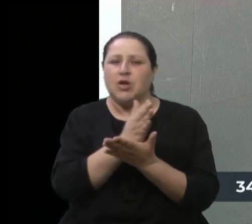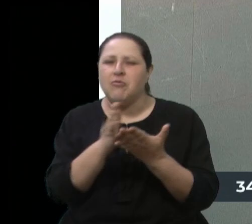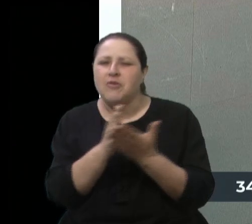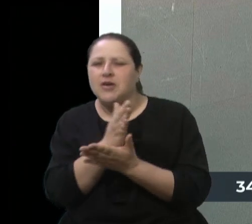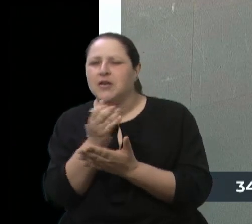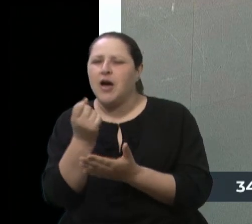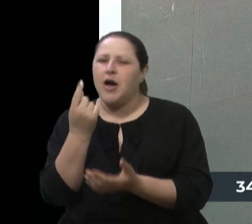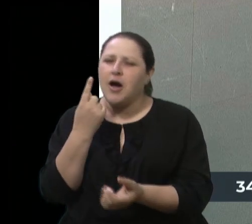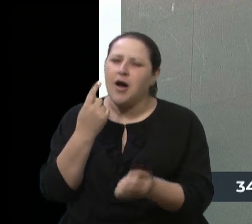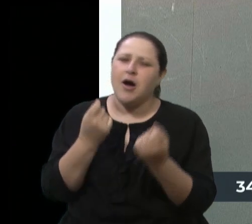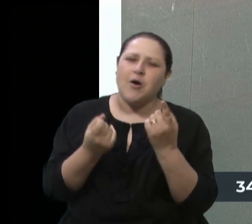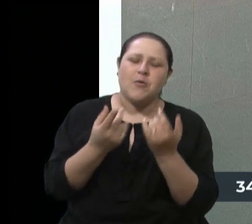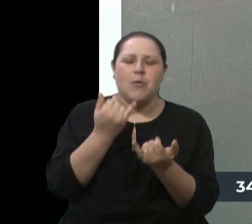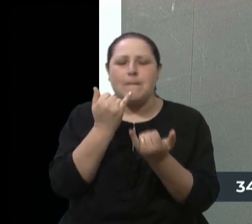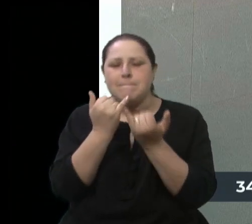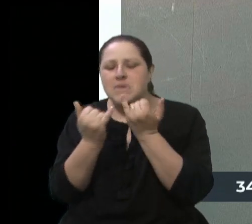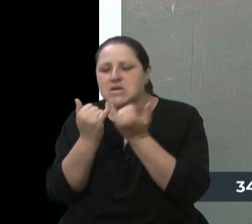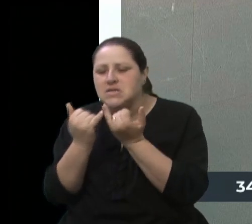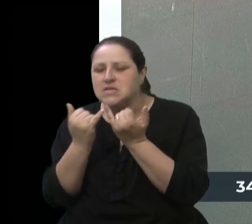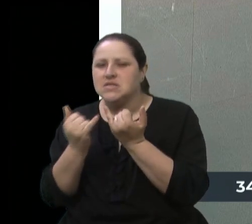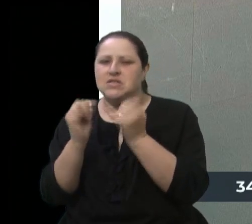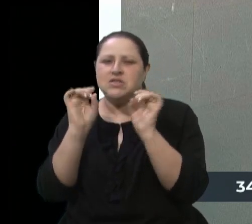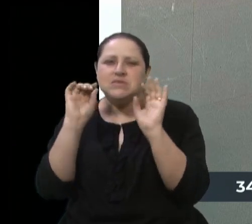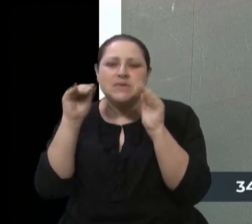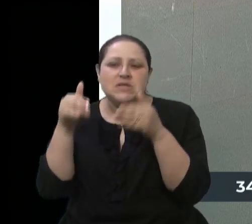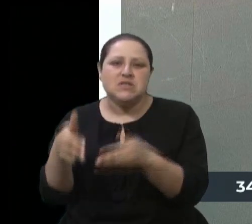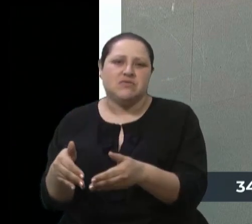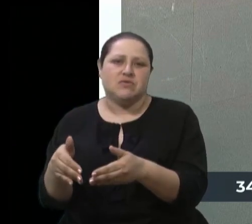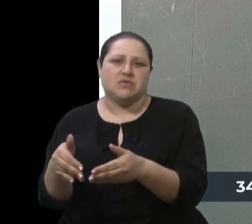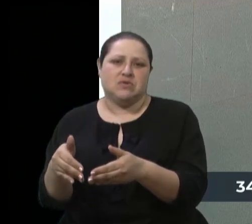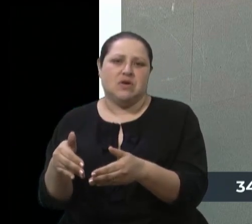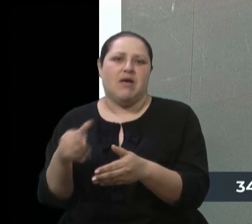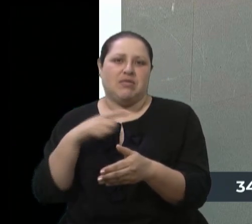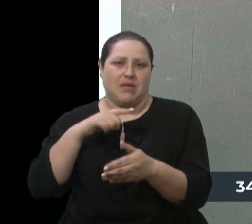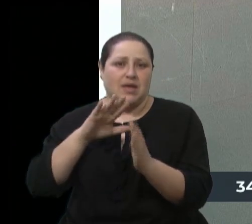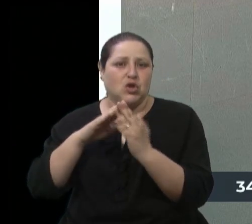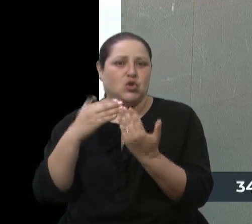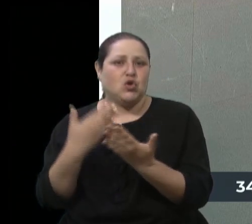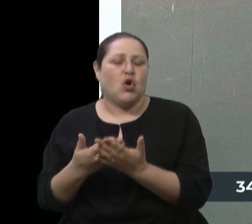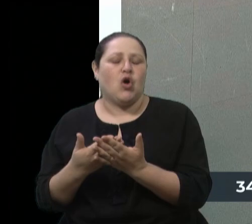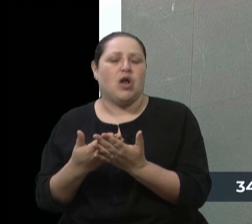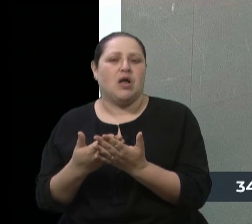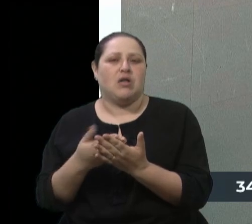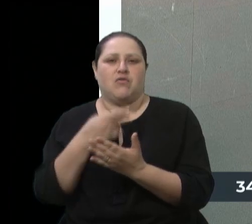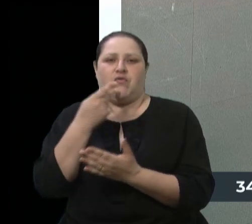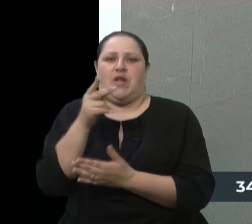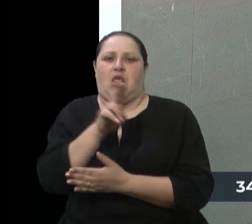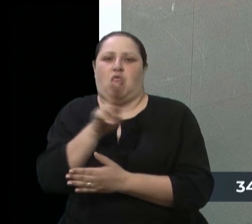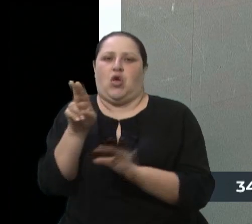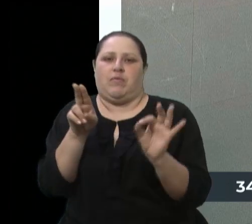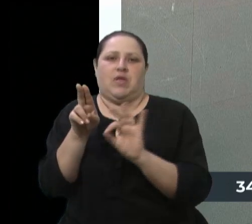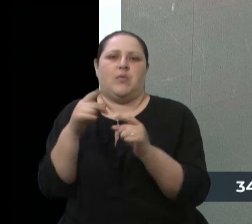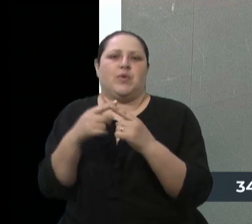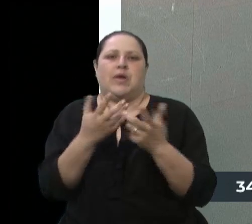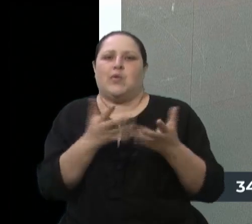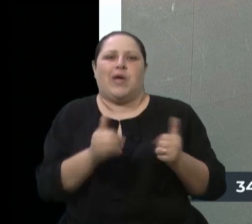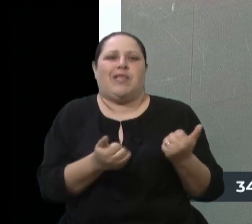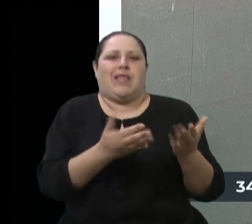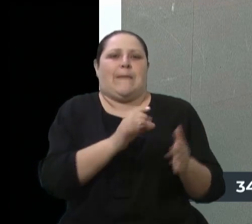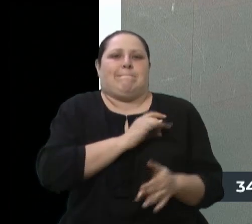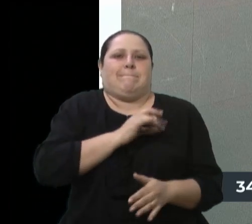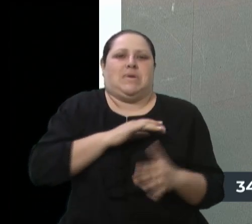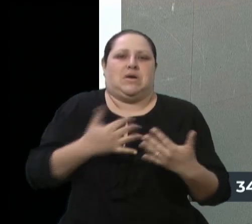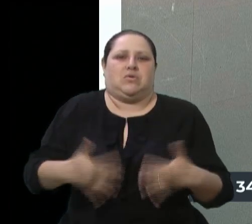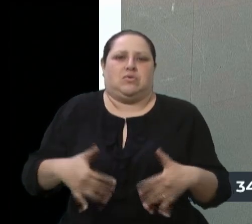pontuais. Mas nós temos escolas aqui, e eu não vou citar o nome, porque a ideia não é causar pânico, enfim, várias têm, mas precisam